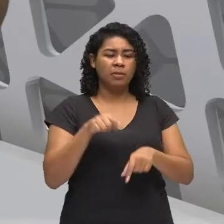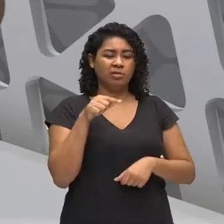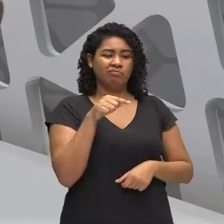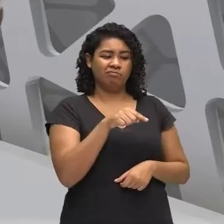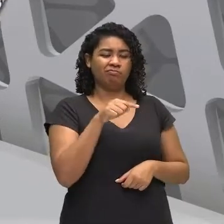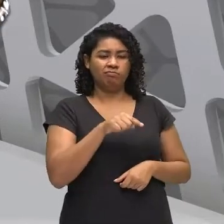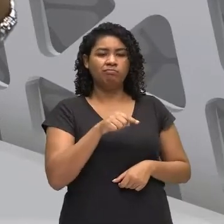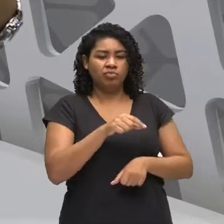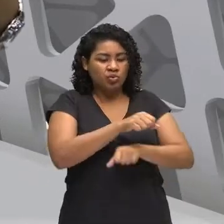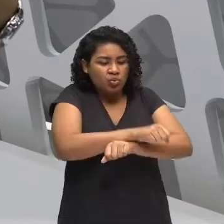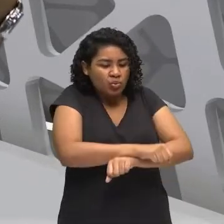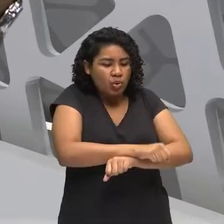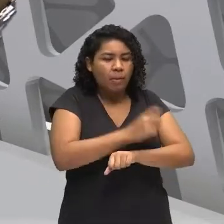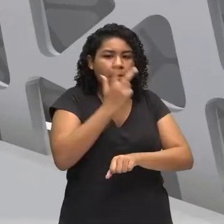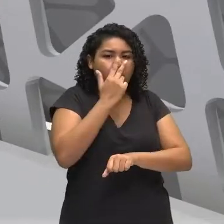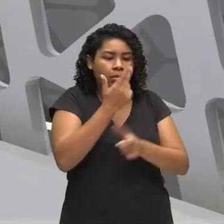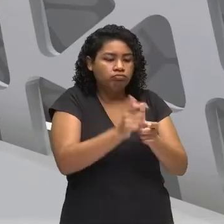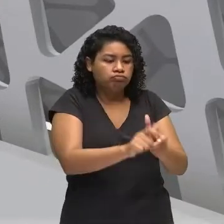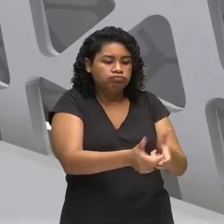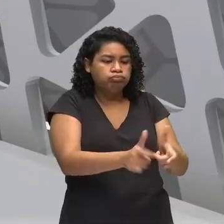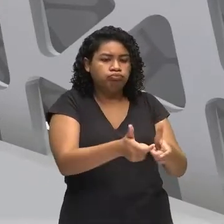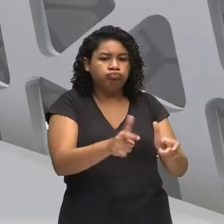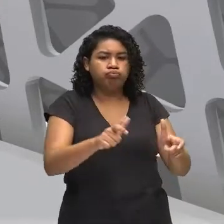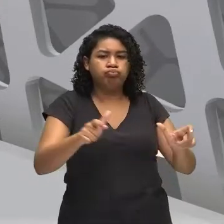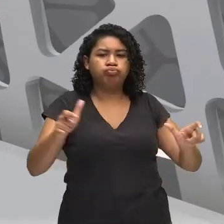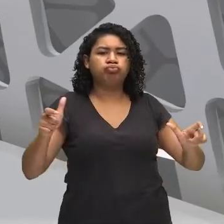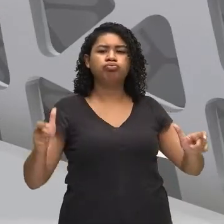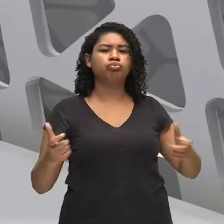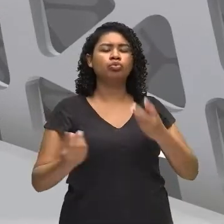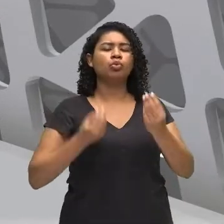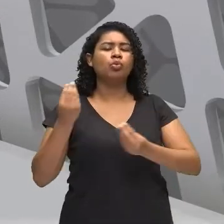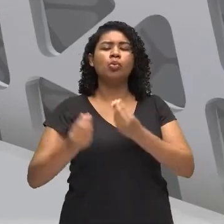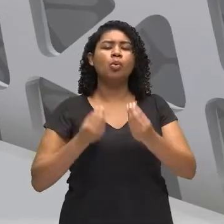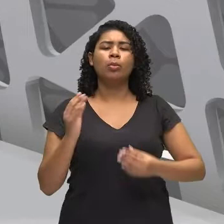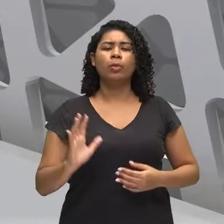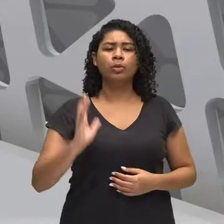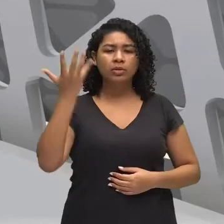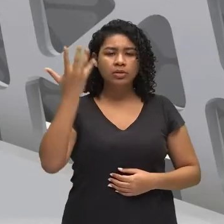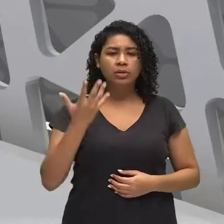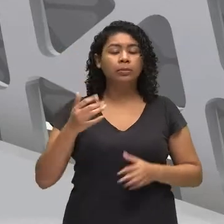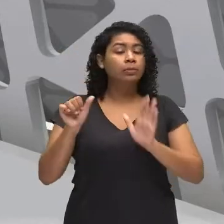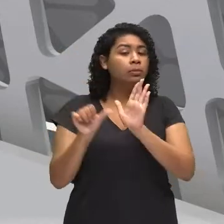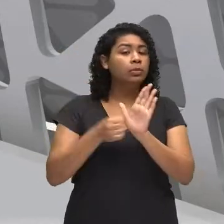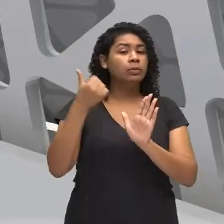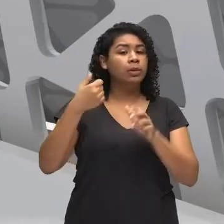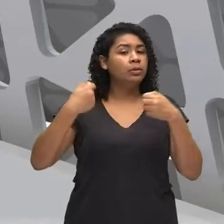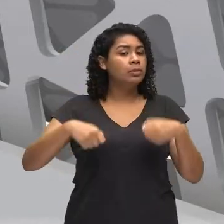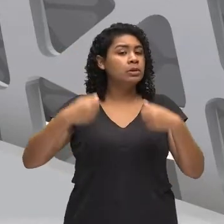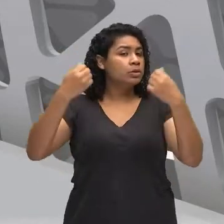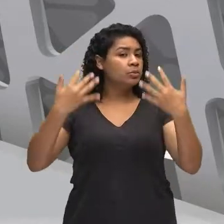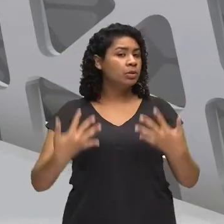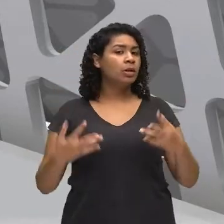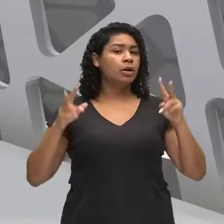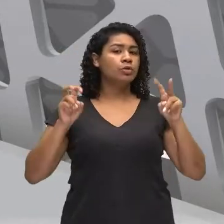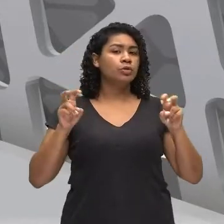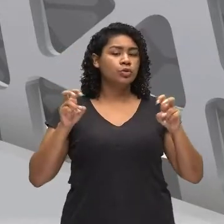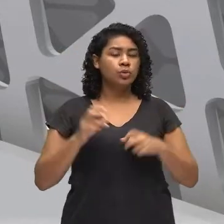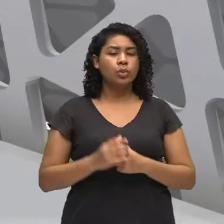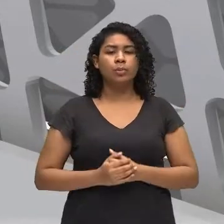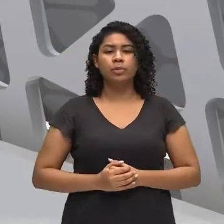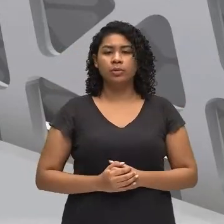sistema escravista da mão de obra indígena dentro da Amazônia, nós temos que falar sobre o processo de